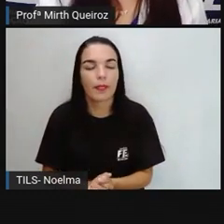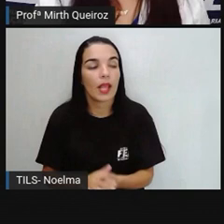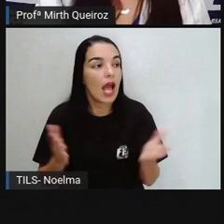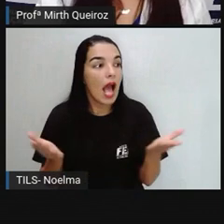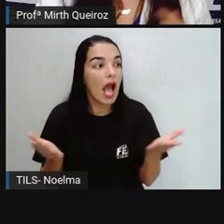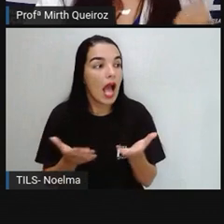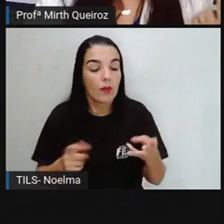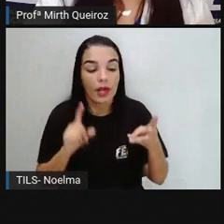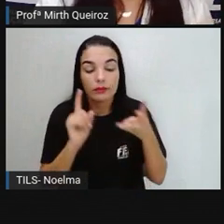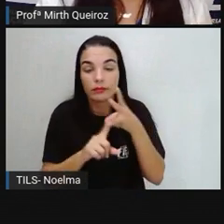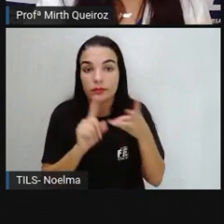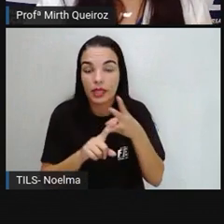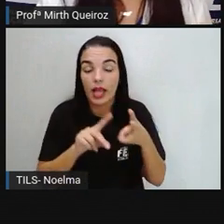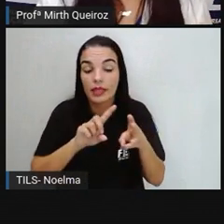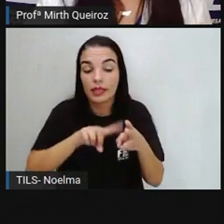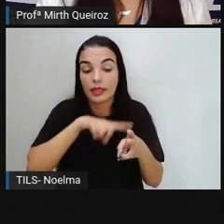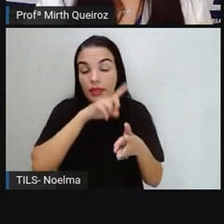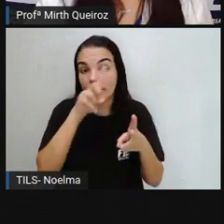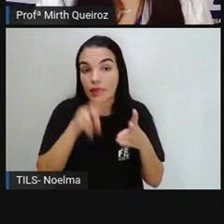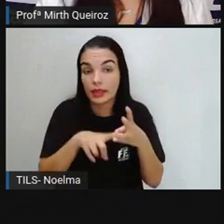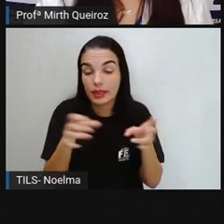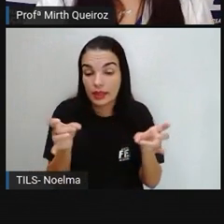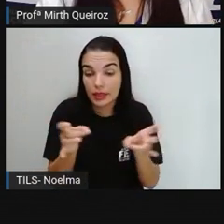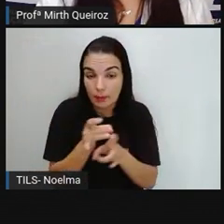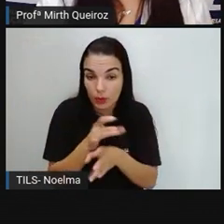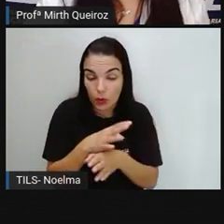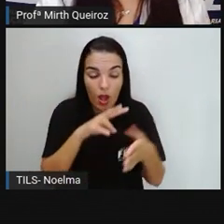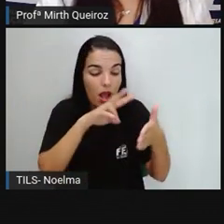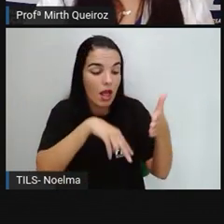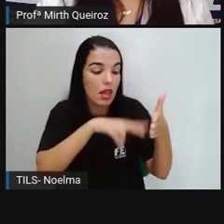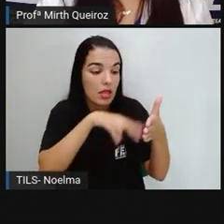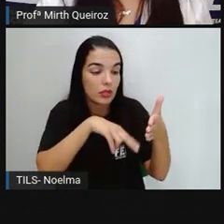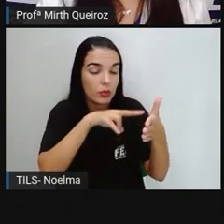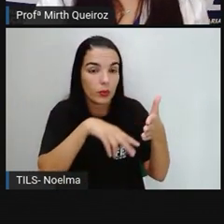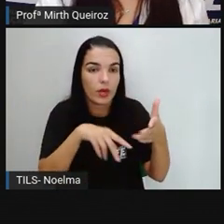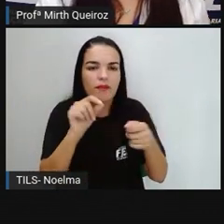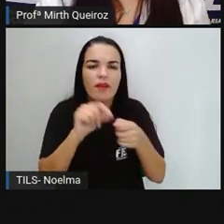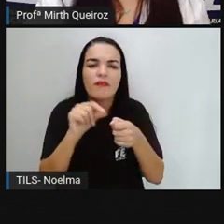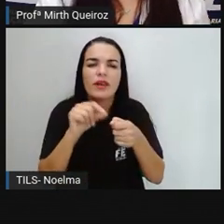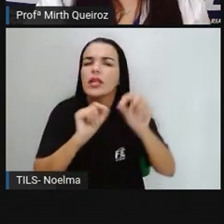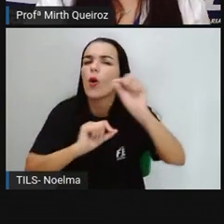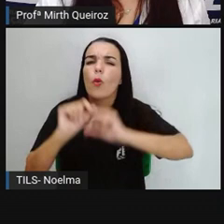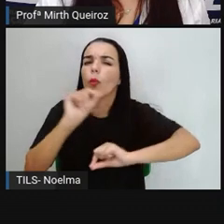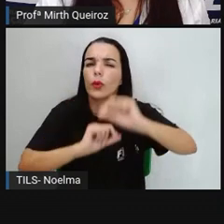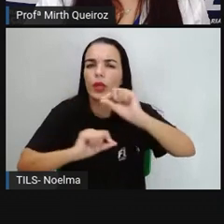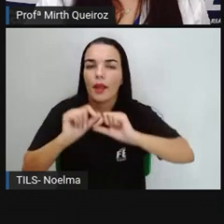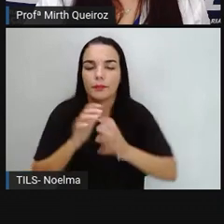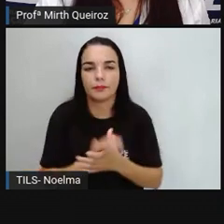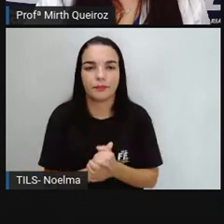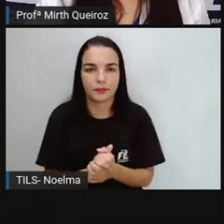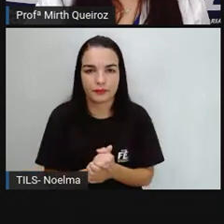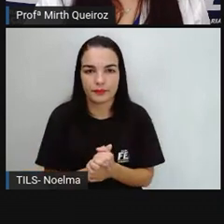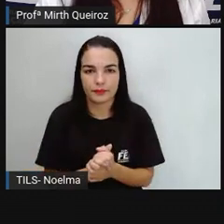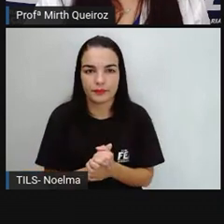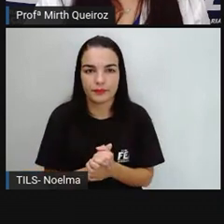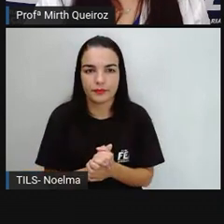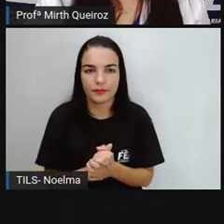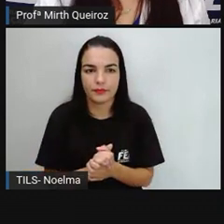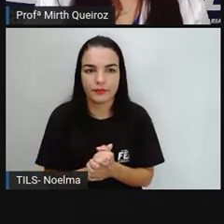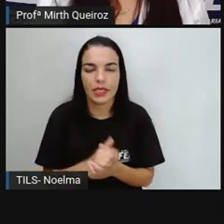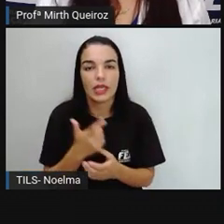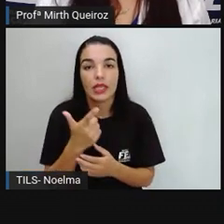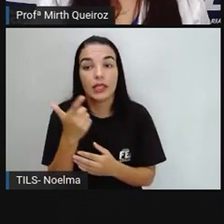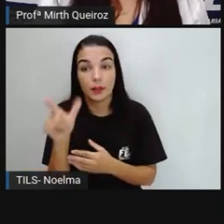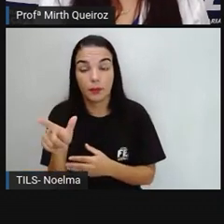fazer depois da leitura do texto? O que eu preciso, então, fazer? Depois